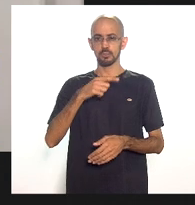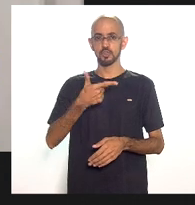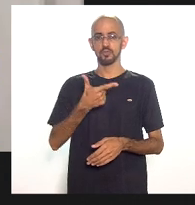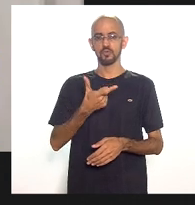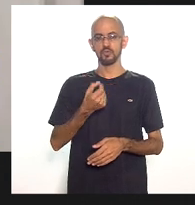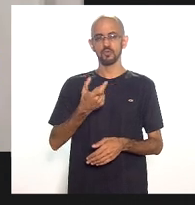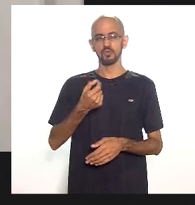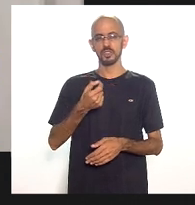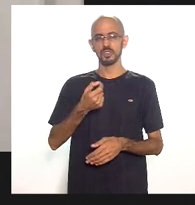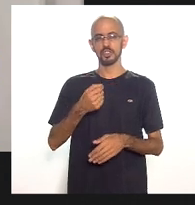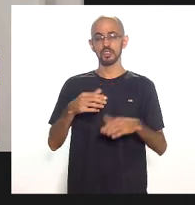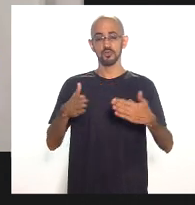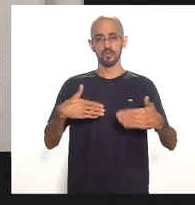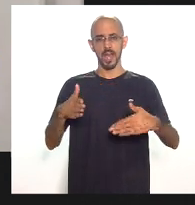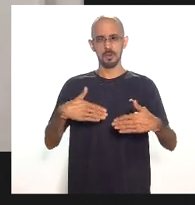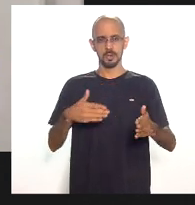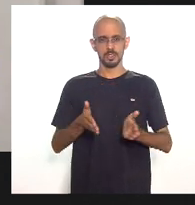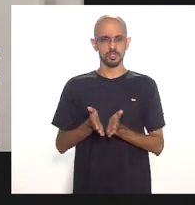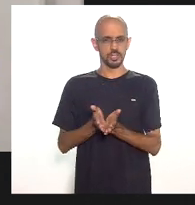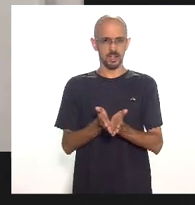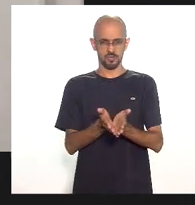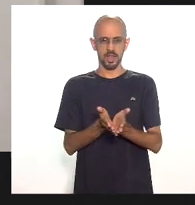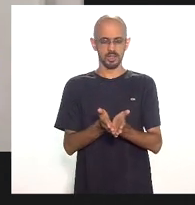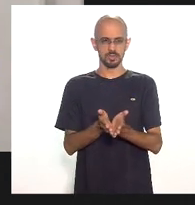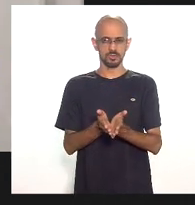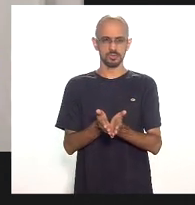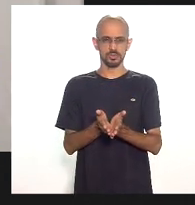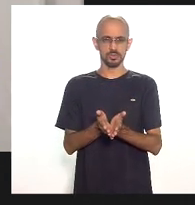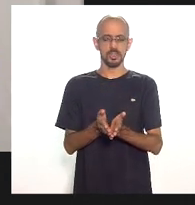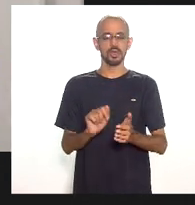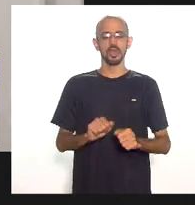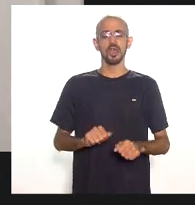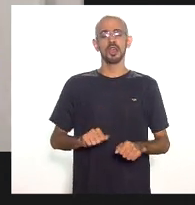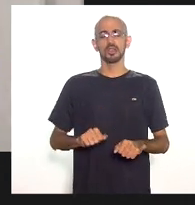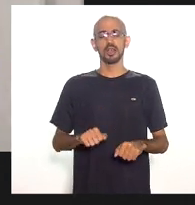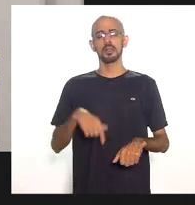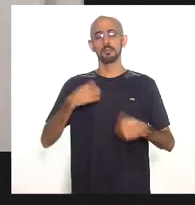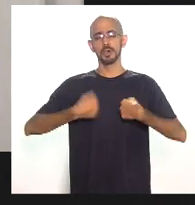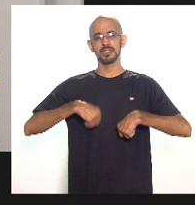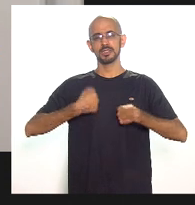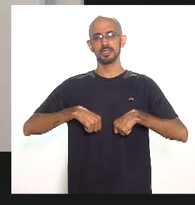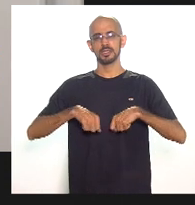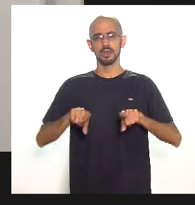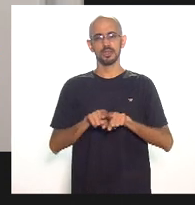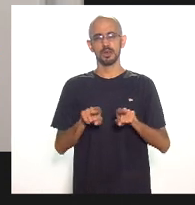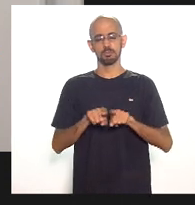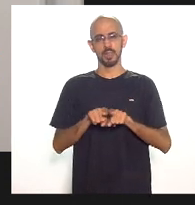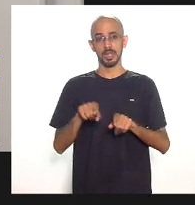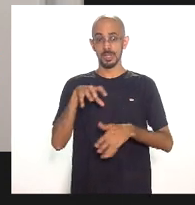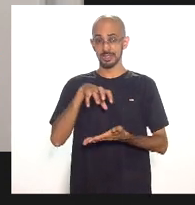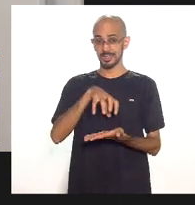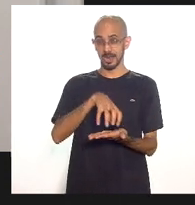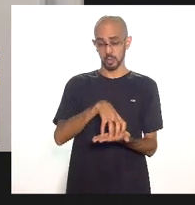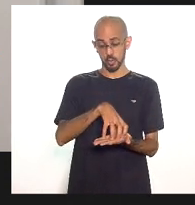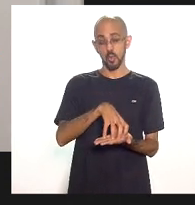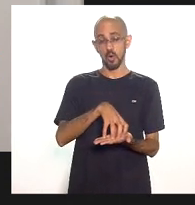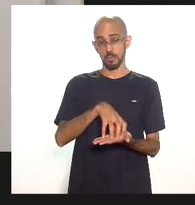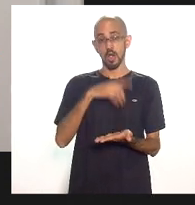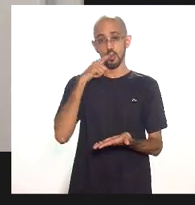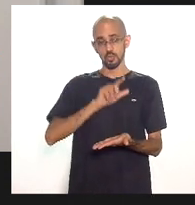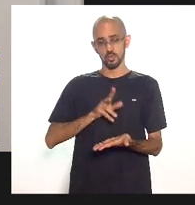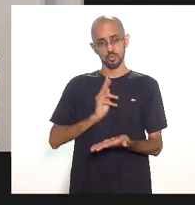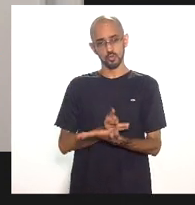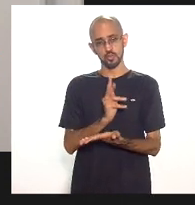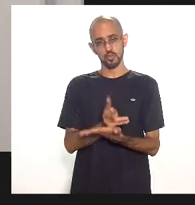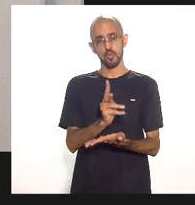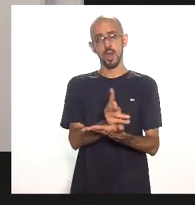portes diferentes, ele precisa também desse setor para a sua